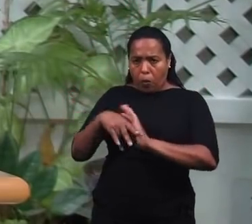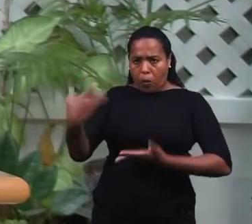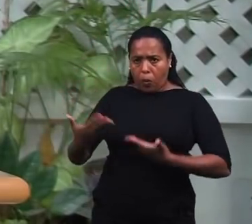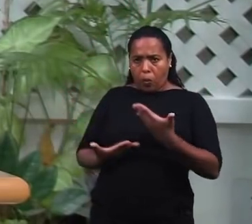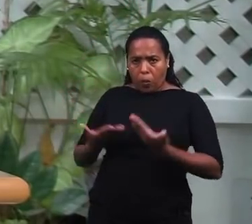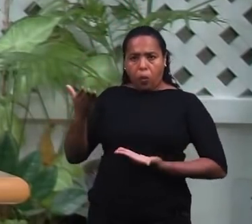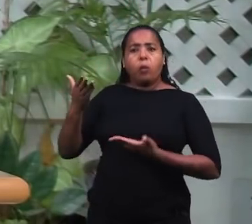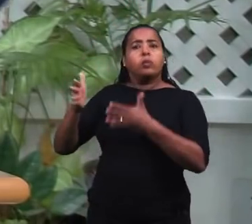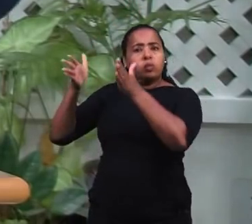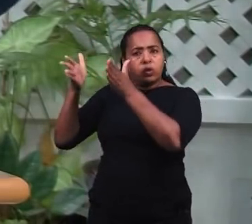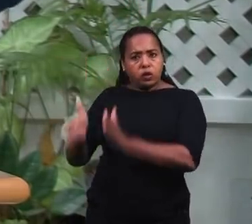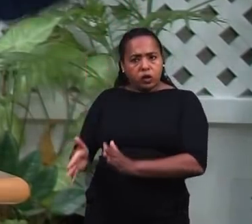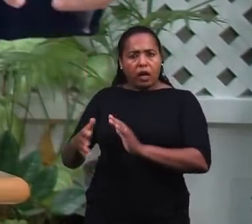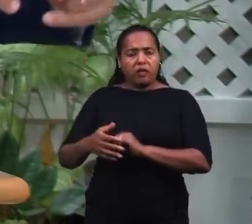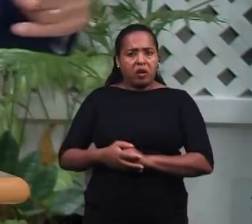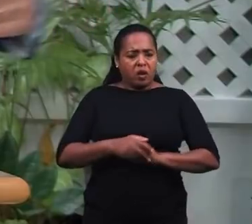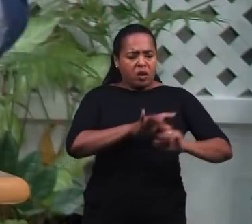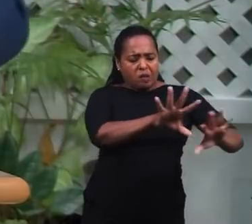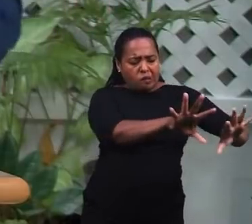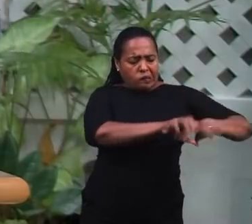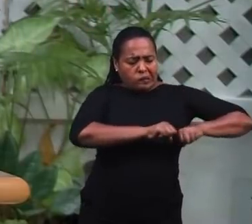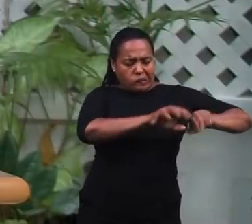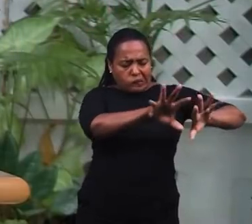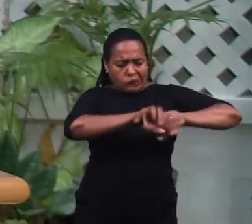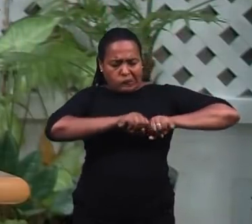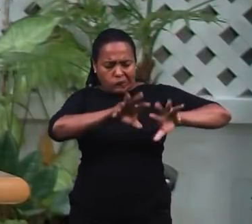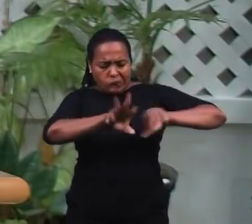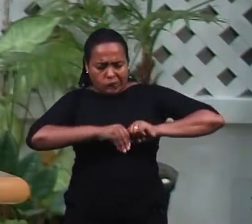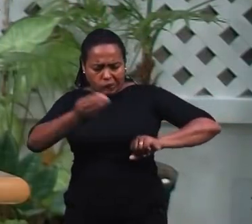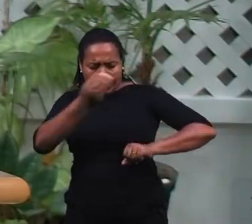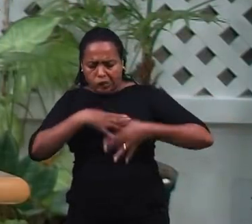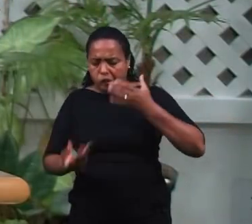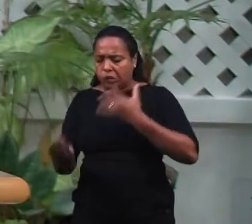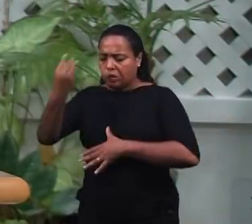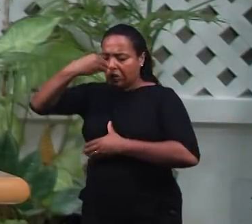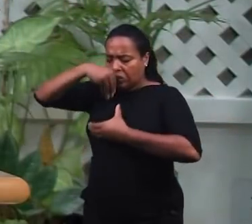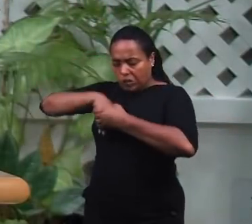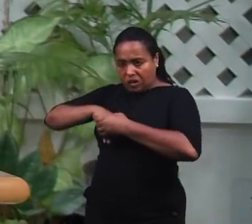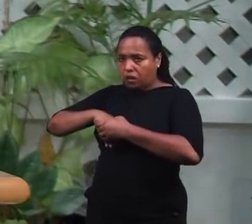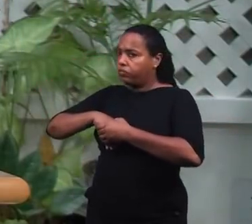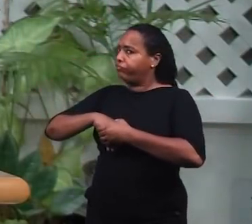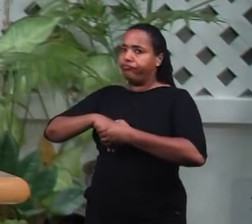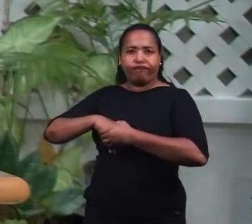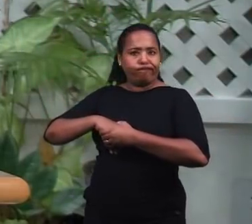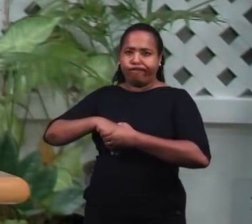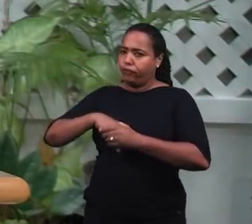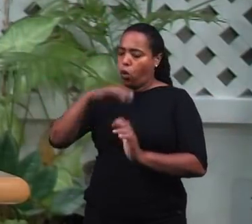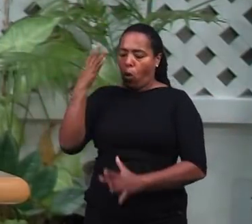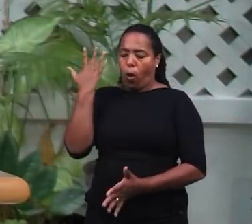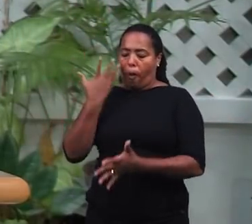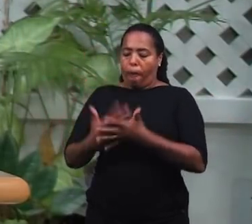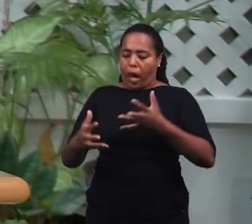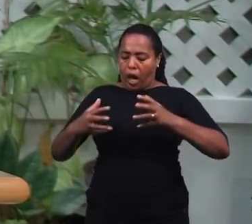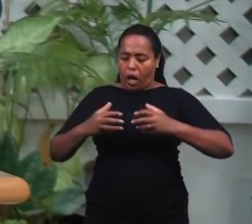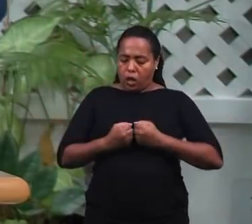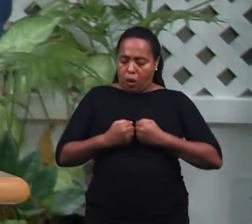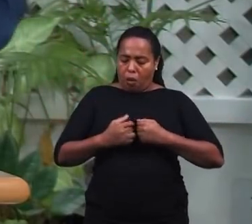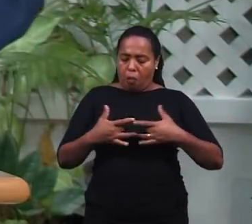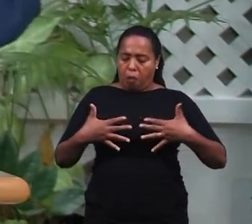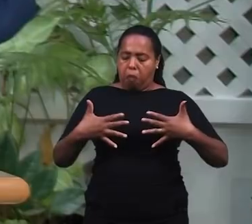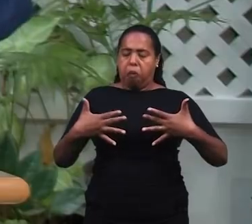do mundo para dentro, porque senão ele perde a